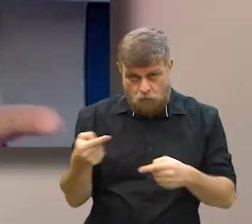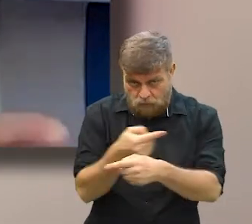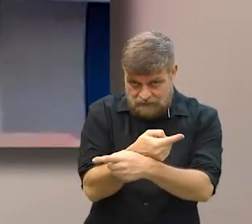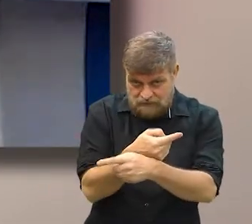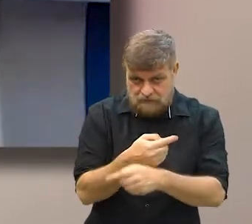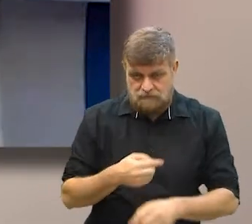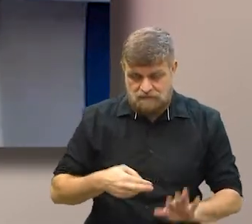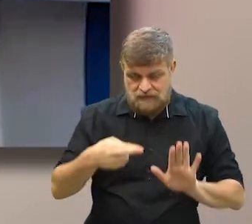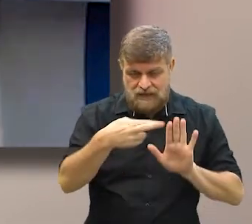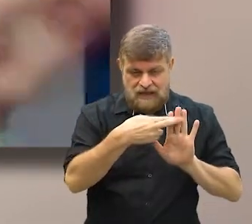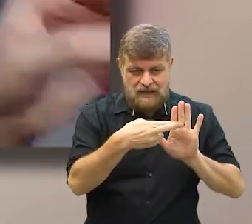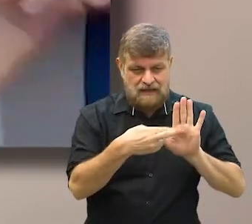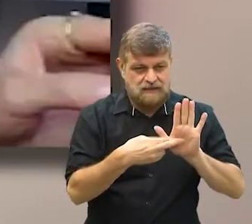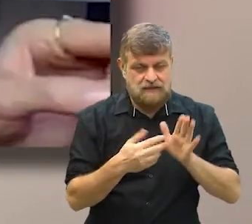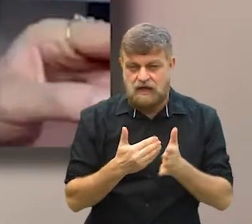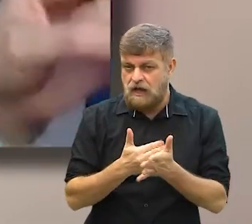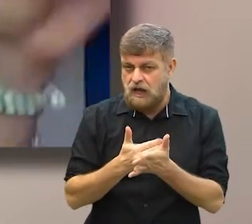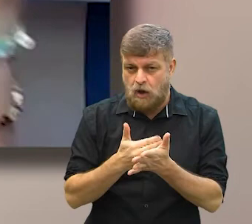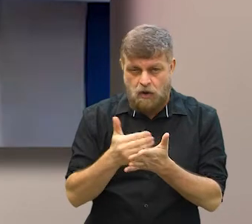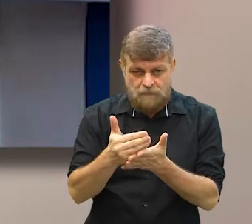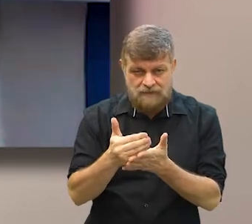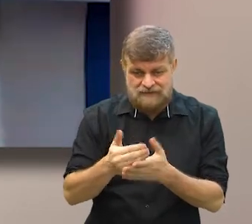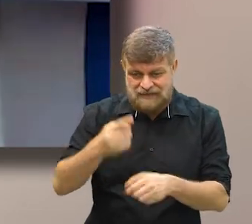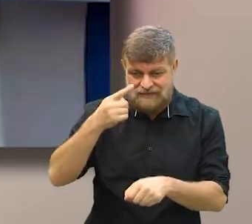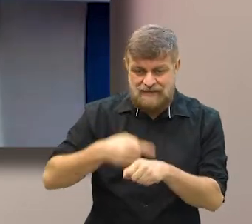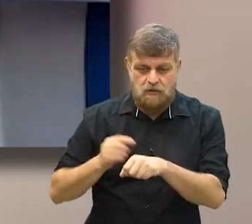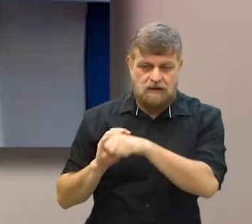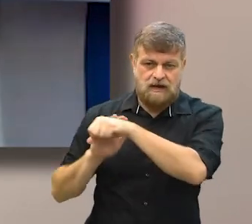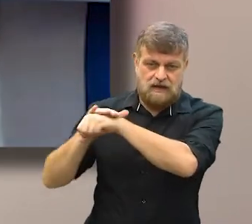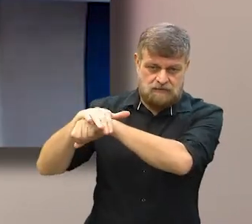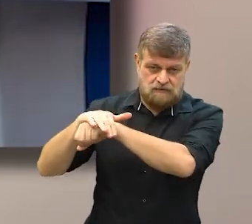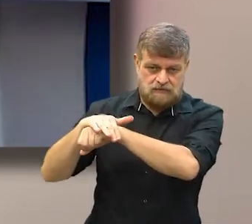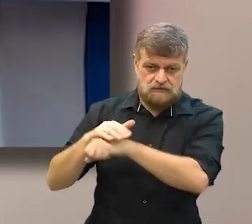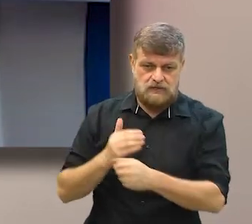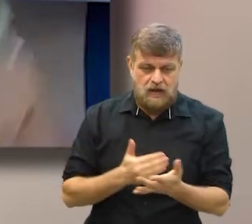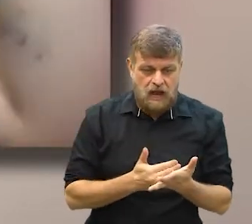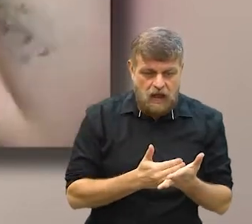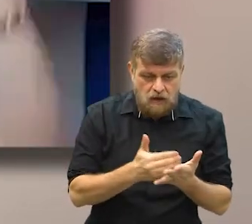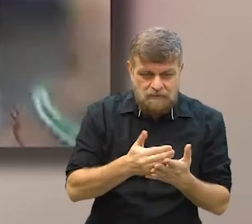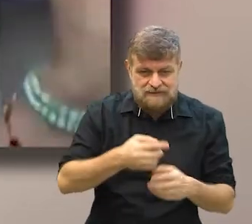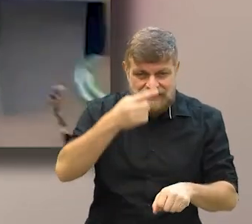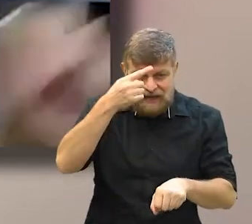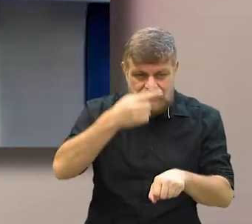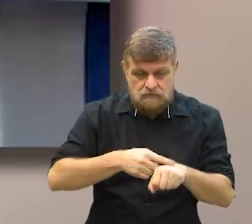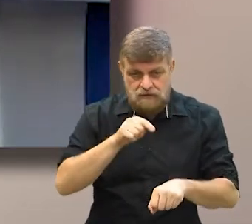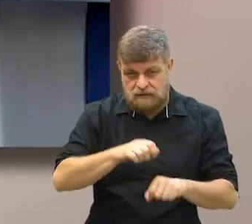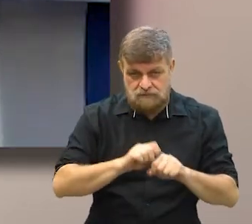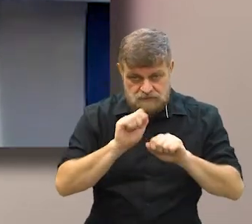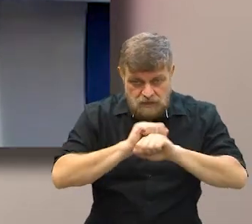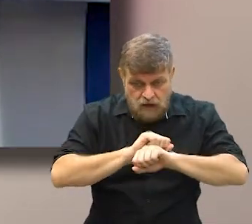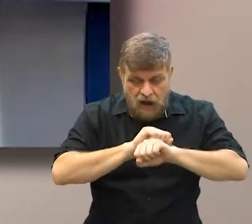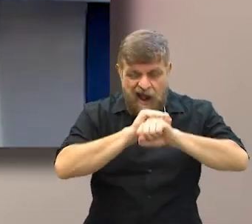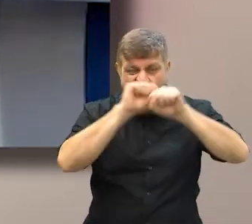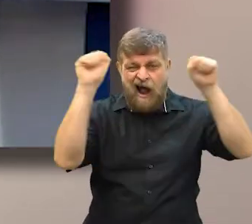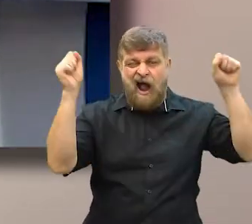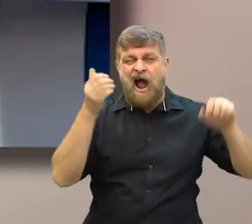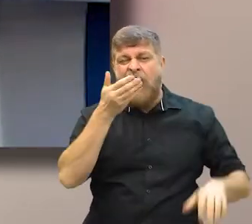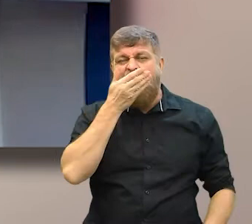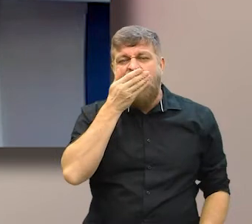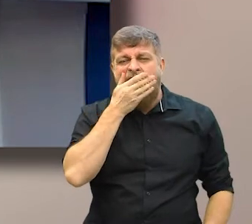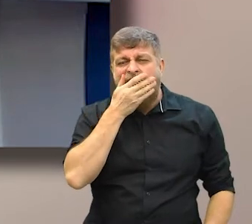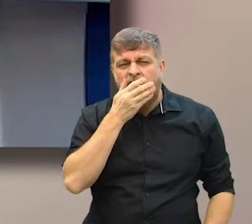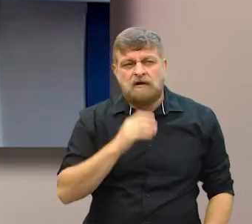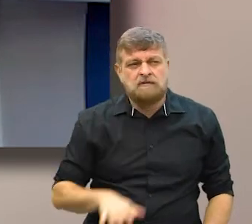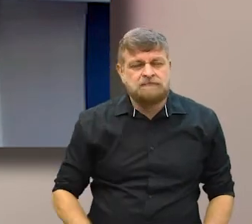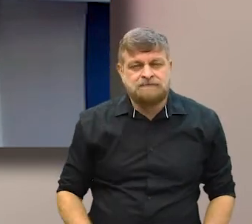ritual do sono, ele não começa à noite, ele começa no momento que você acorda. E aí,